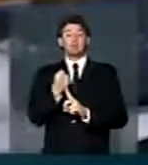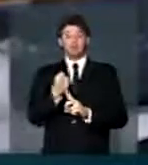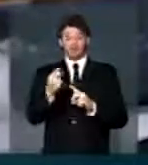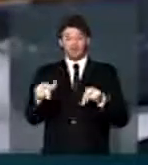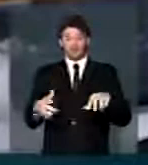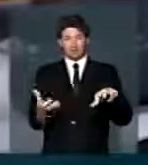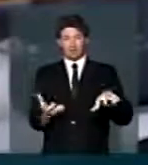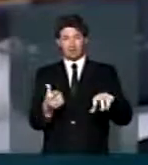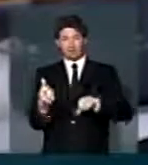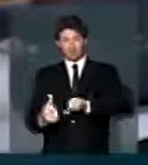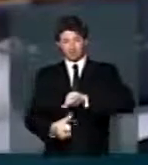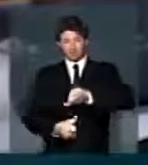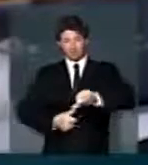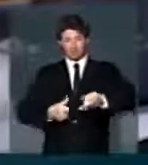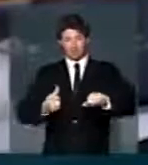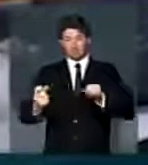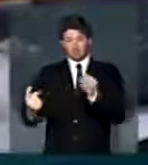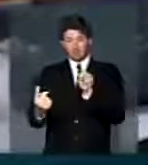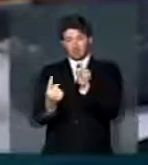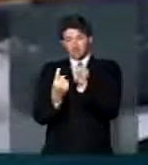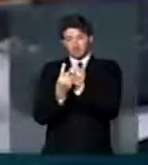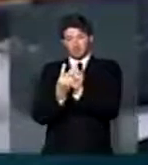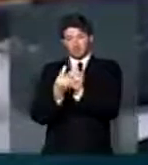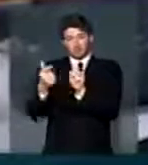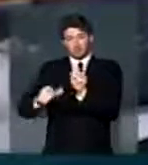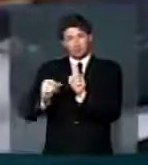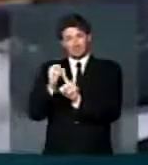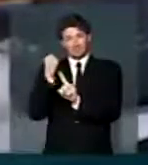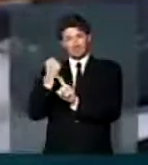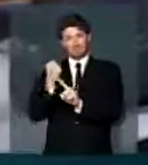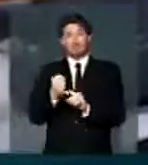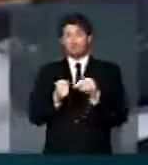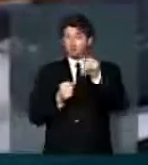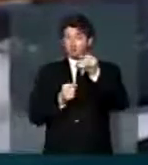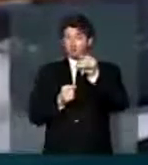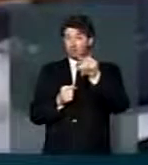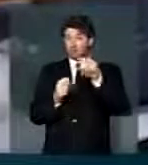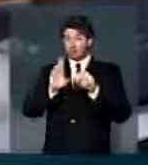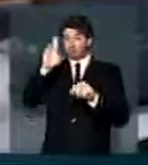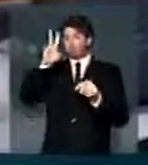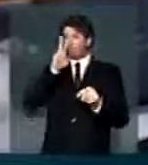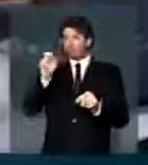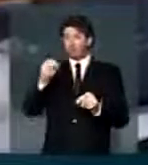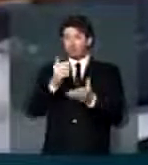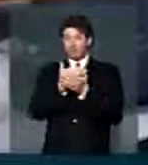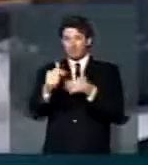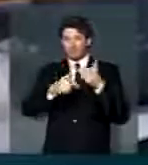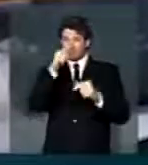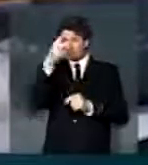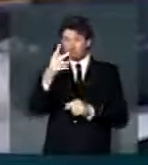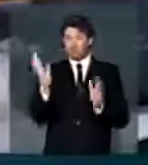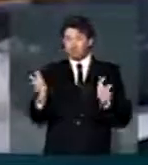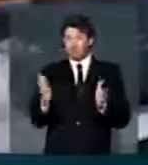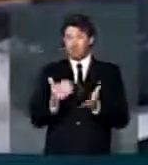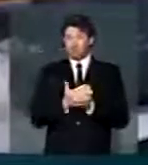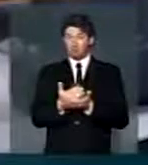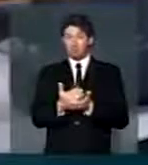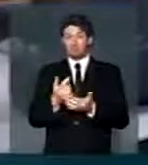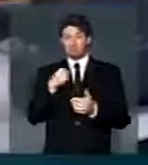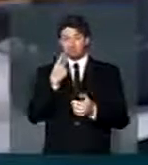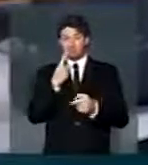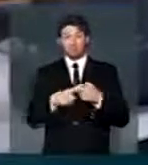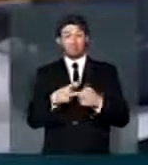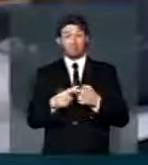parlamento para que o parlamento se reaproxime da sociedade. Vossa Excelência tem representado muito bem isso aqui no início do seu mandato. Eu lhe digo